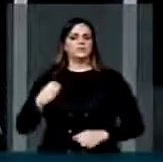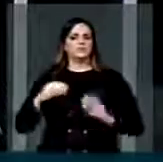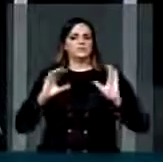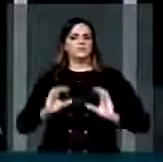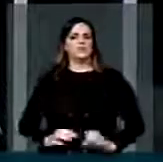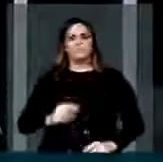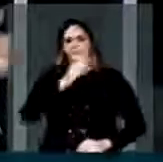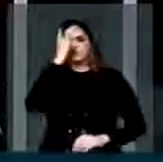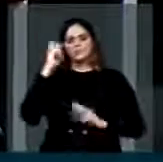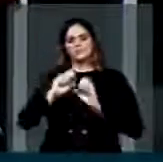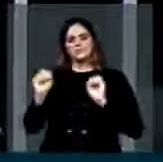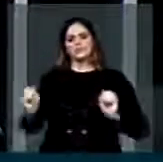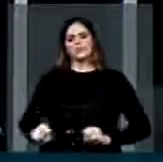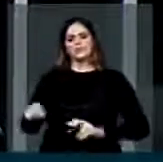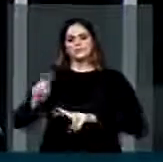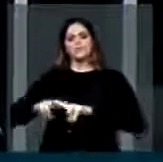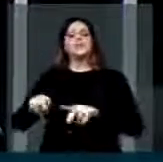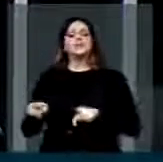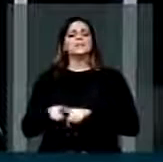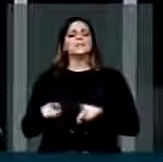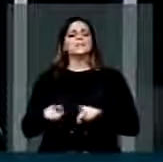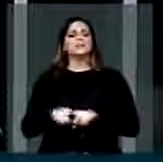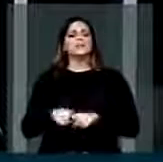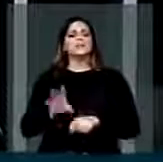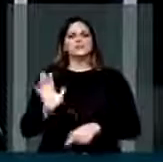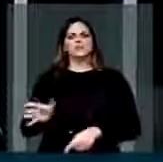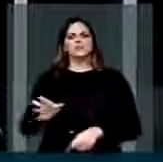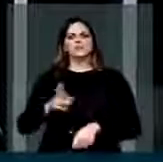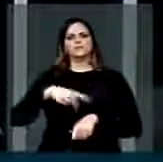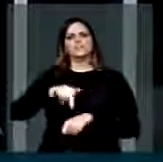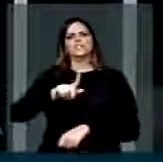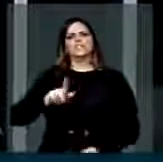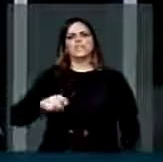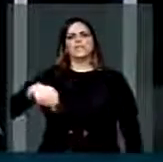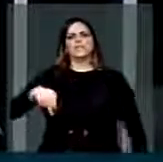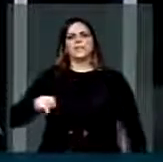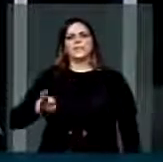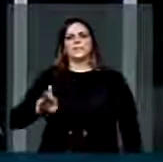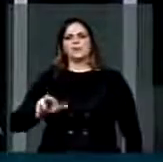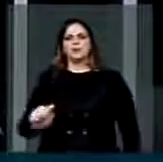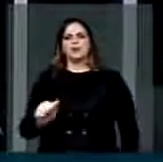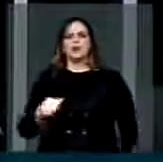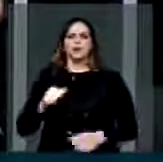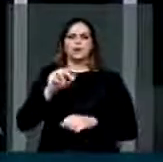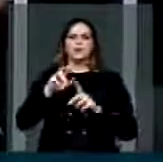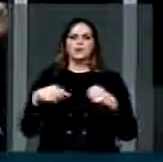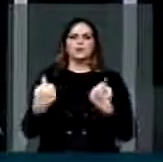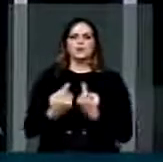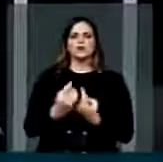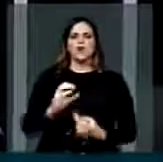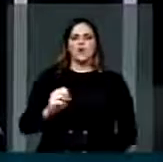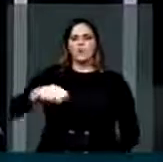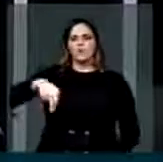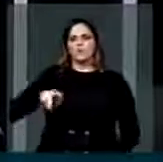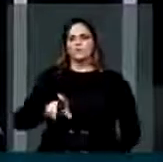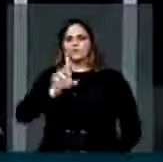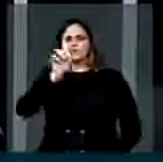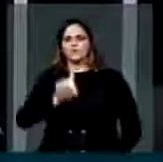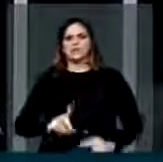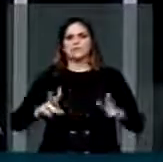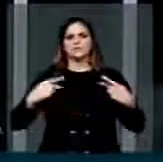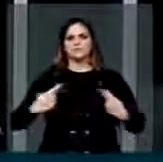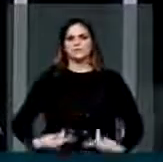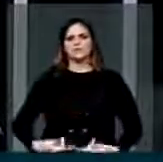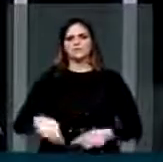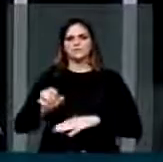dos encarcerados. Estive com Vossa Excelência em Genebra, na reunião da Comissão de Direitos Humanos da ONU, da